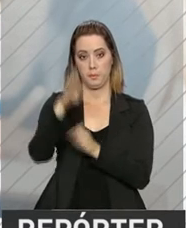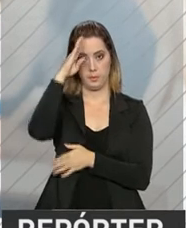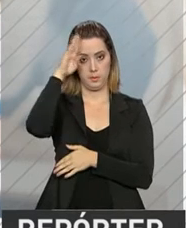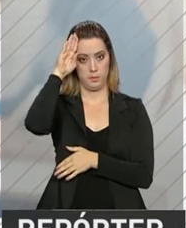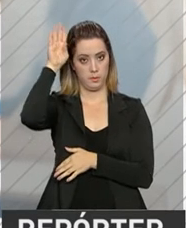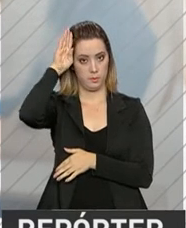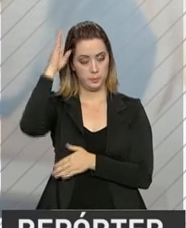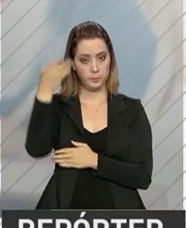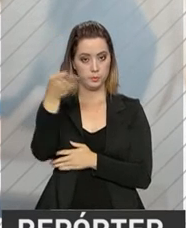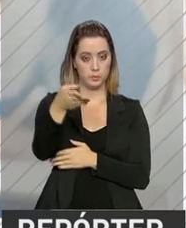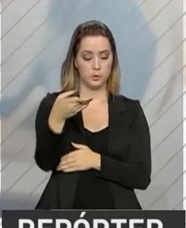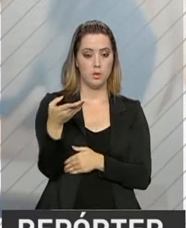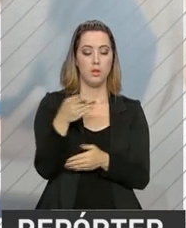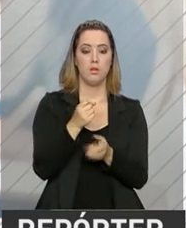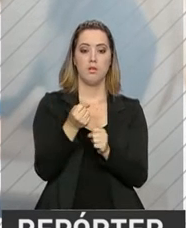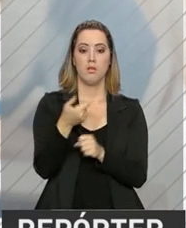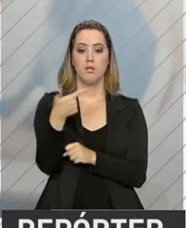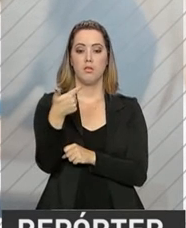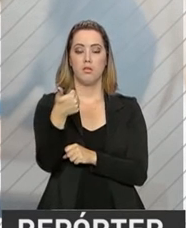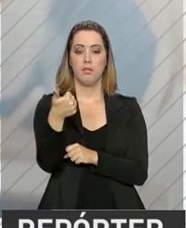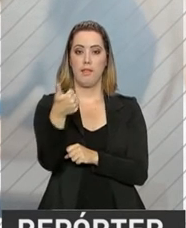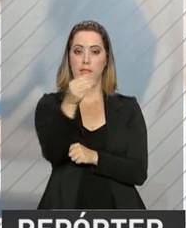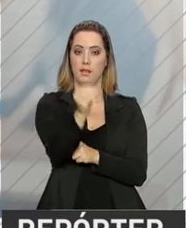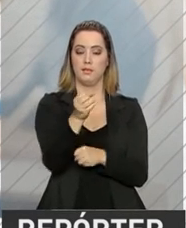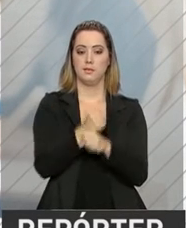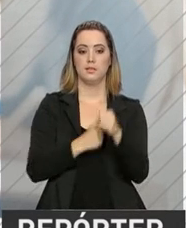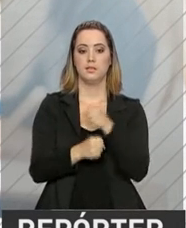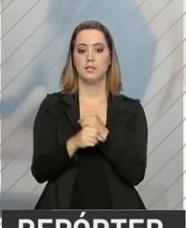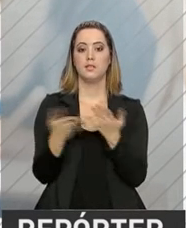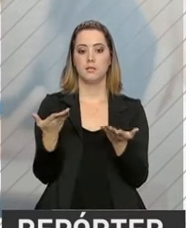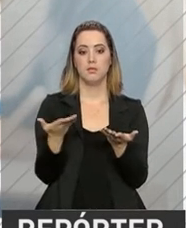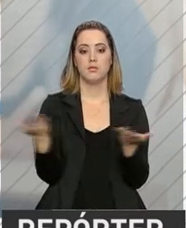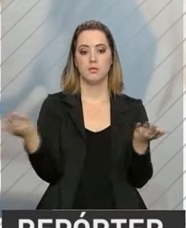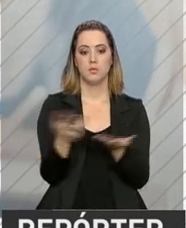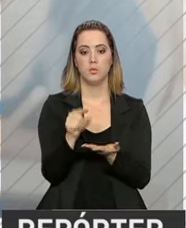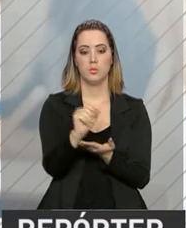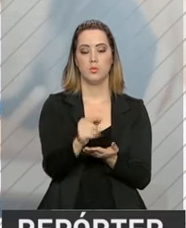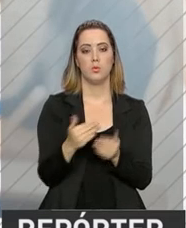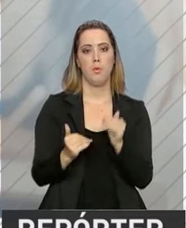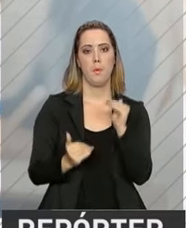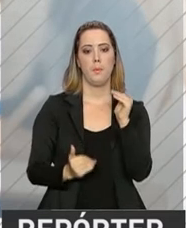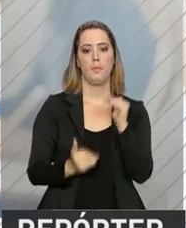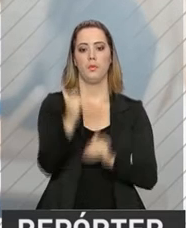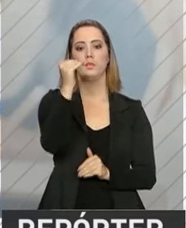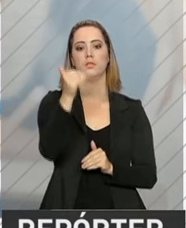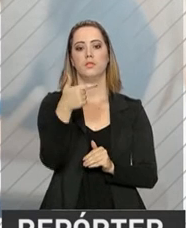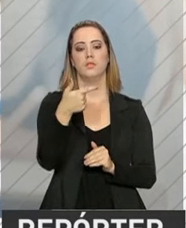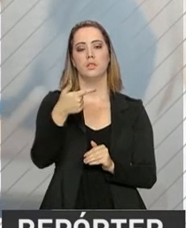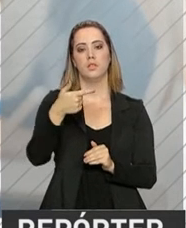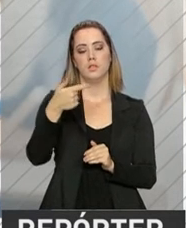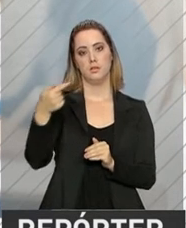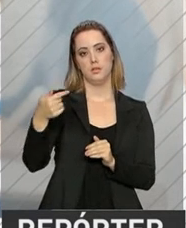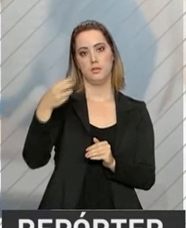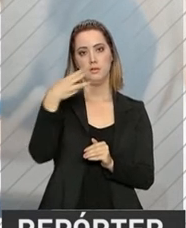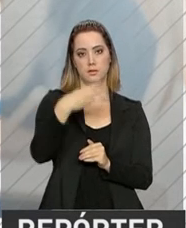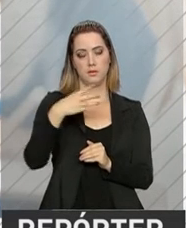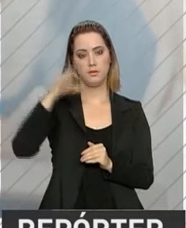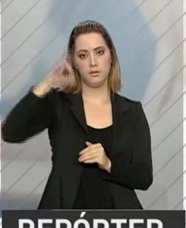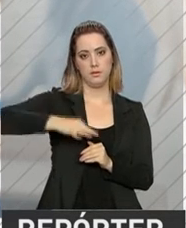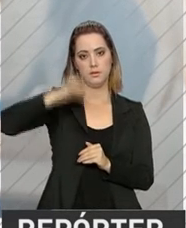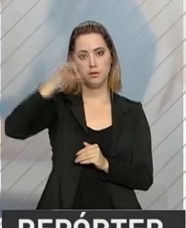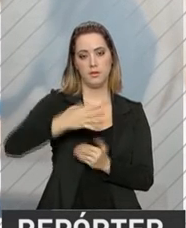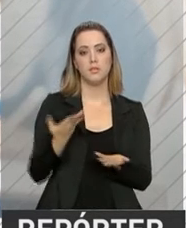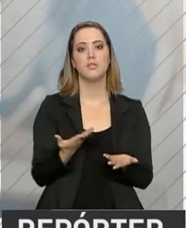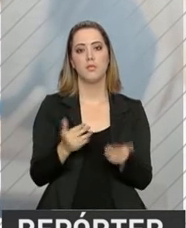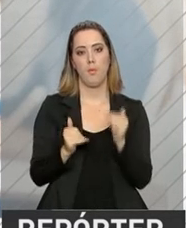2010 11 nos últimos dez anos a matrícula na educação superior cresceu 73% em relação